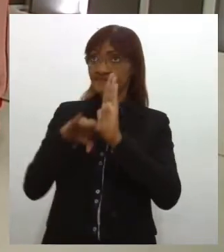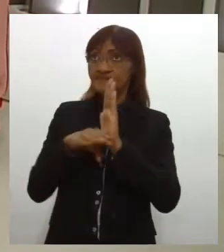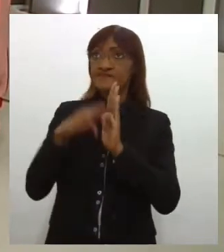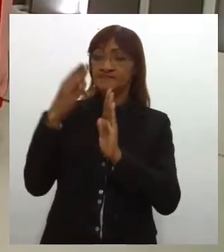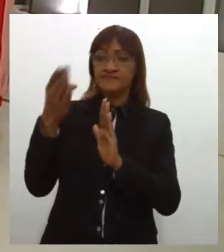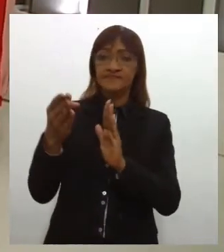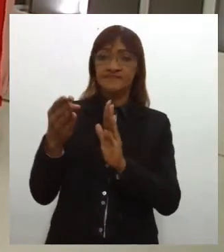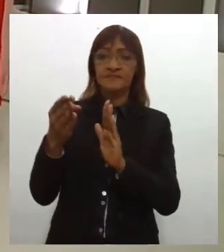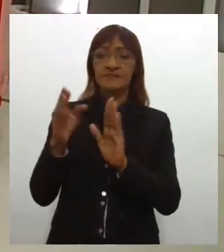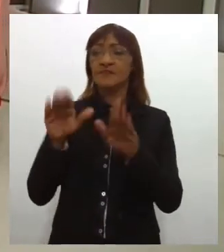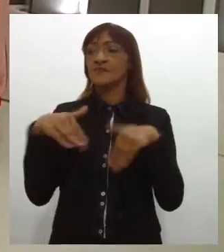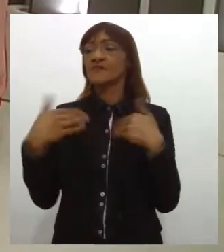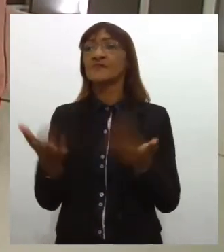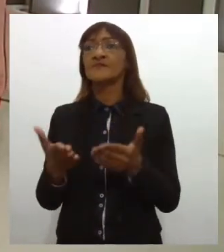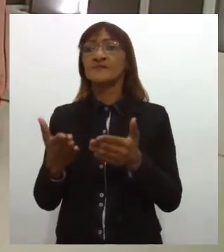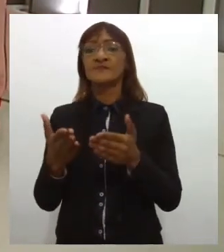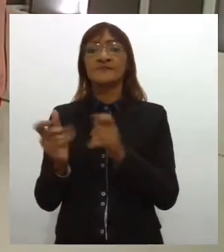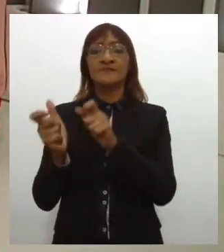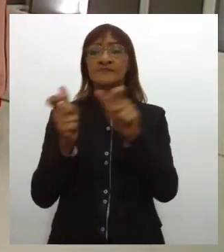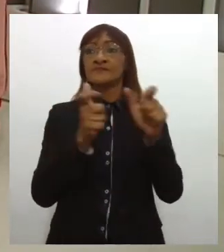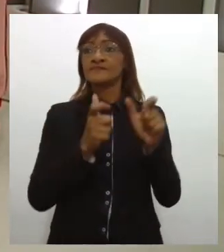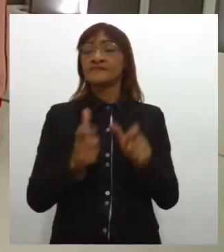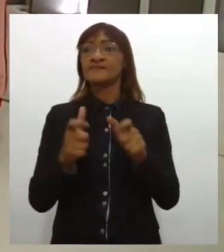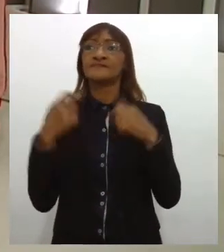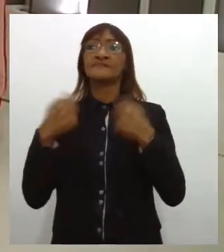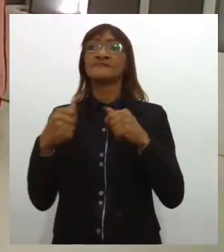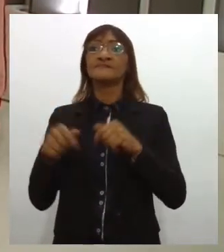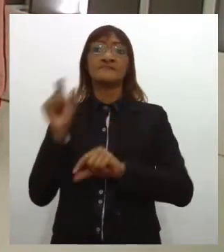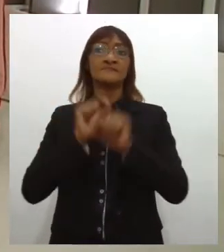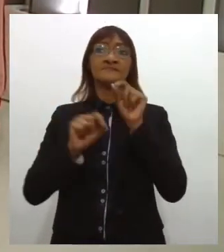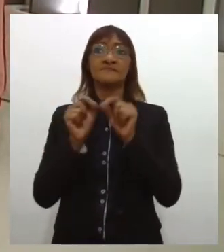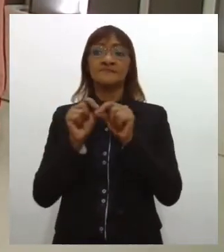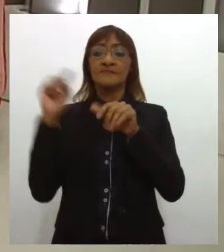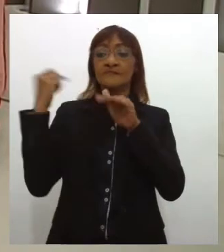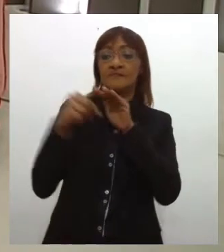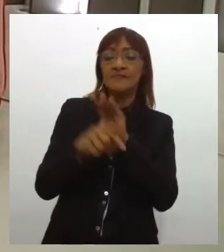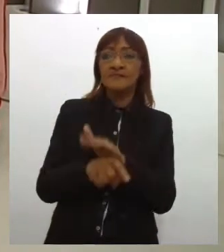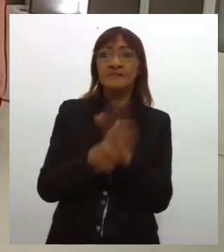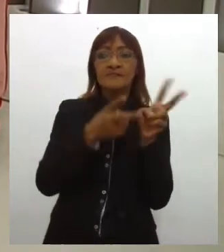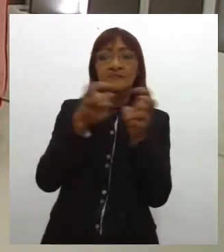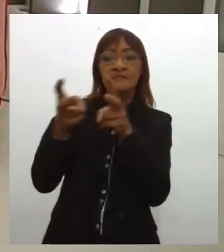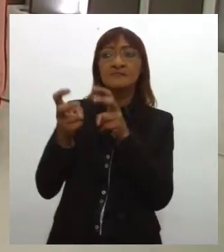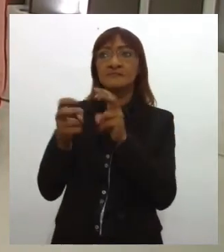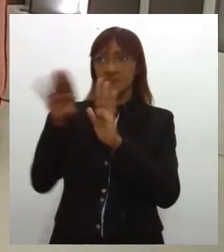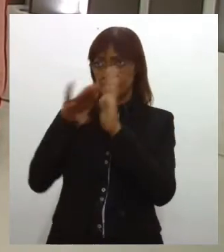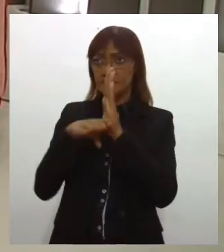quais setores produtivos eles precisam de um olhar mais atento de acordo com o plano?